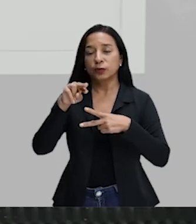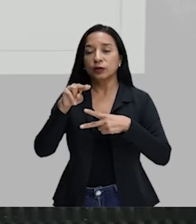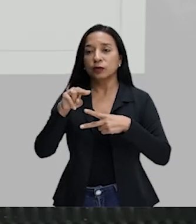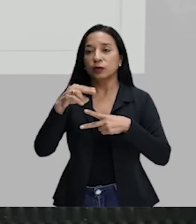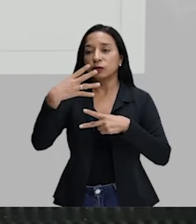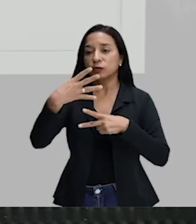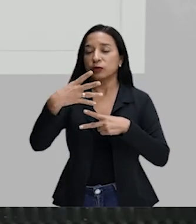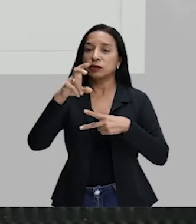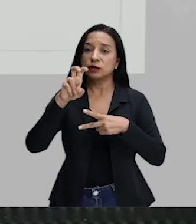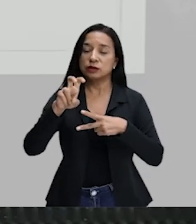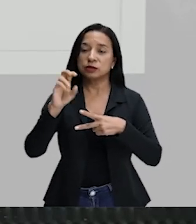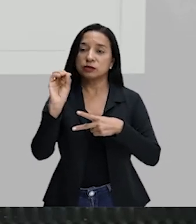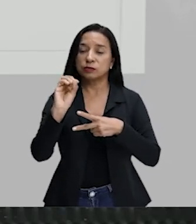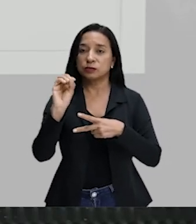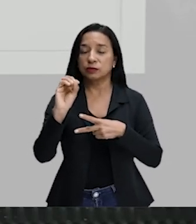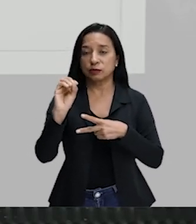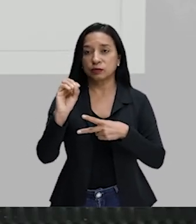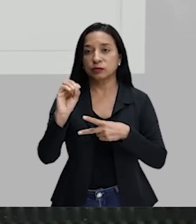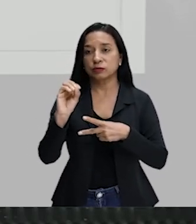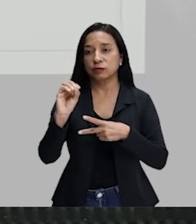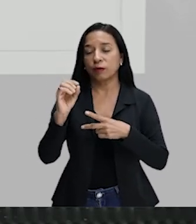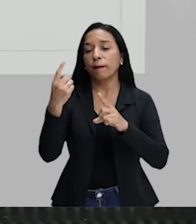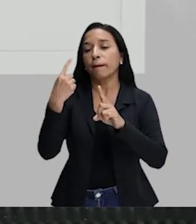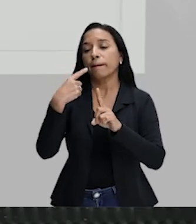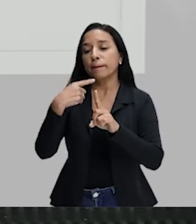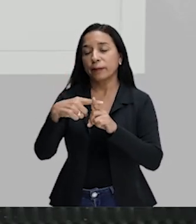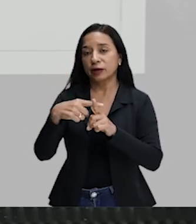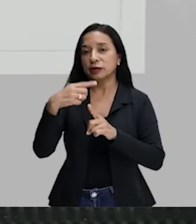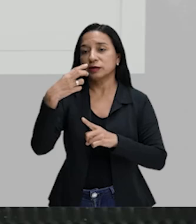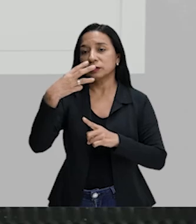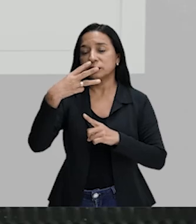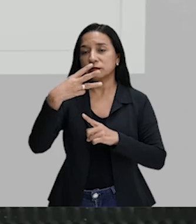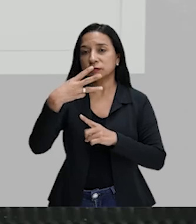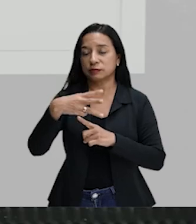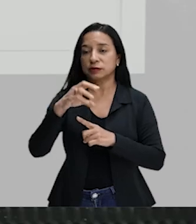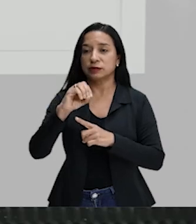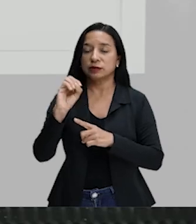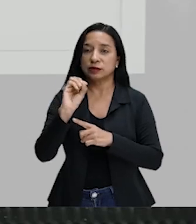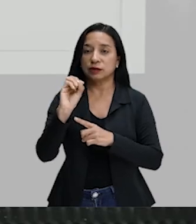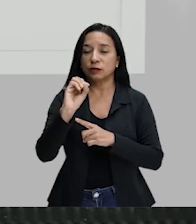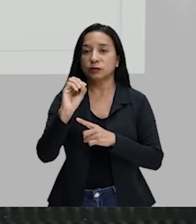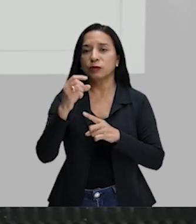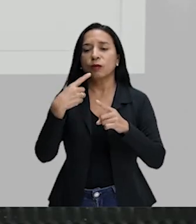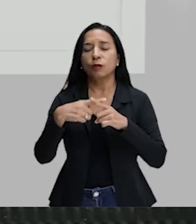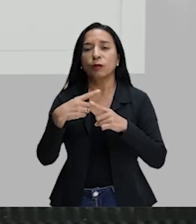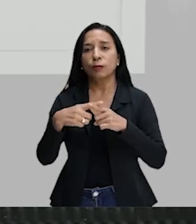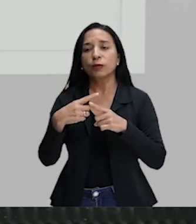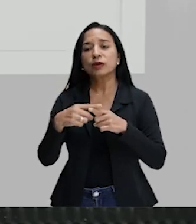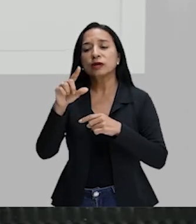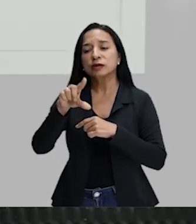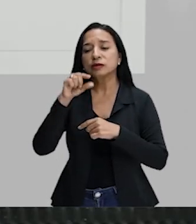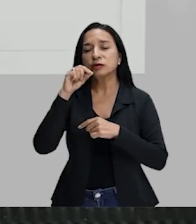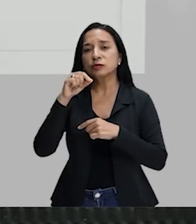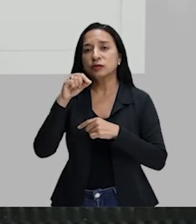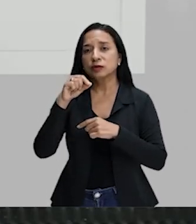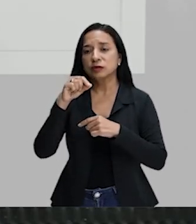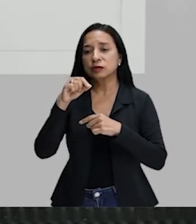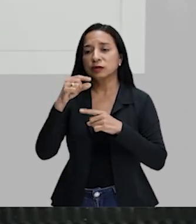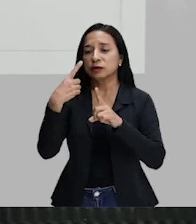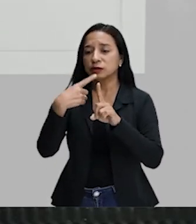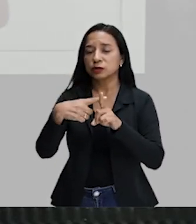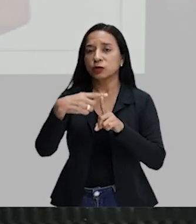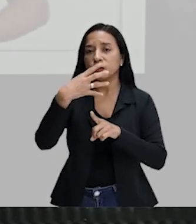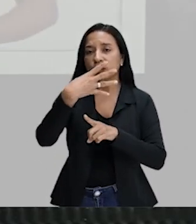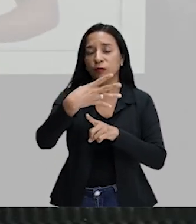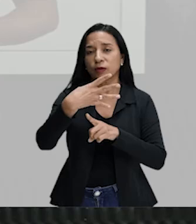de 45 graus mais 30 graus. Professor, por que o senhor escolheu a soma